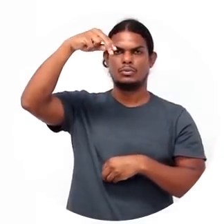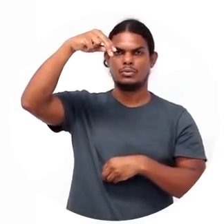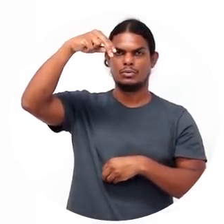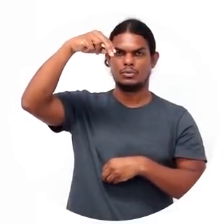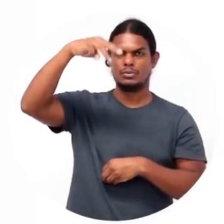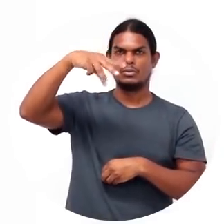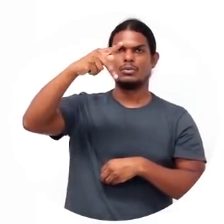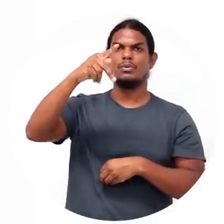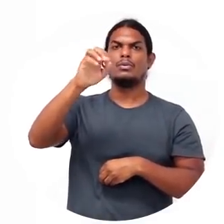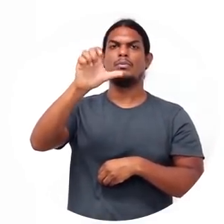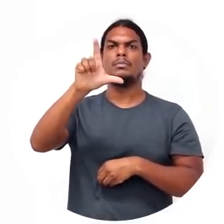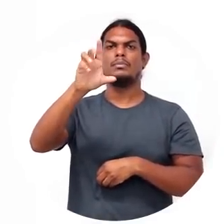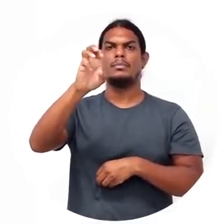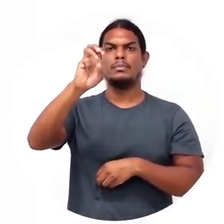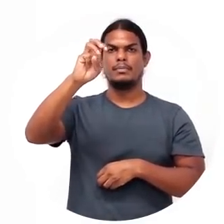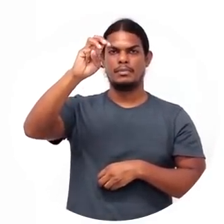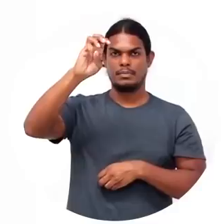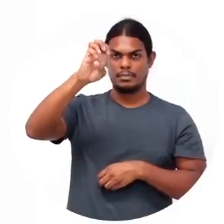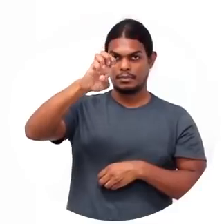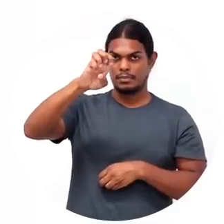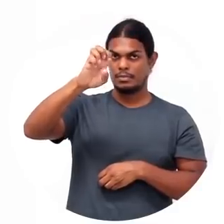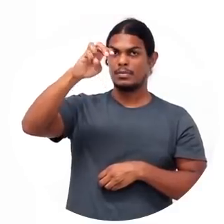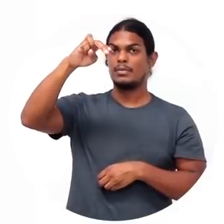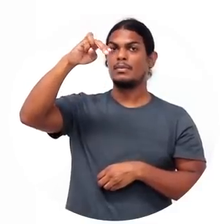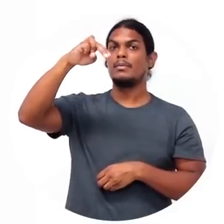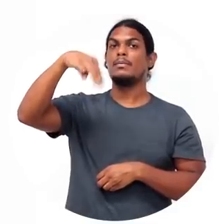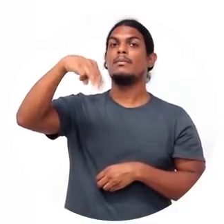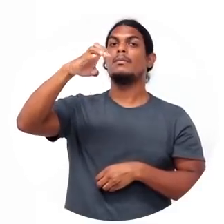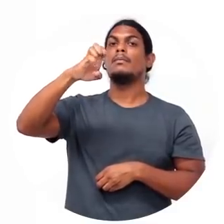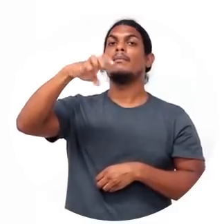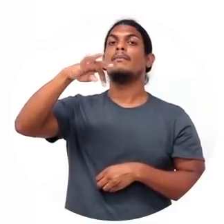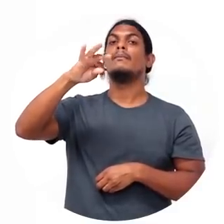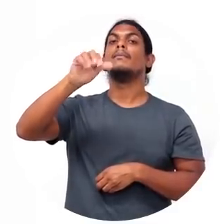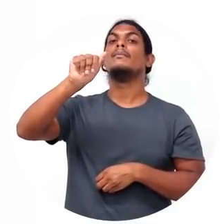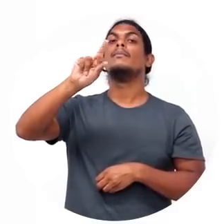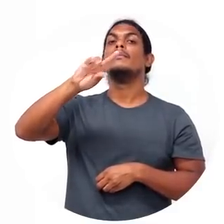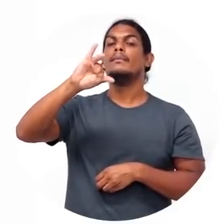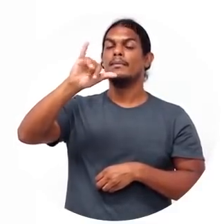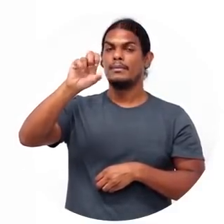na cor luz vai ser o branco e na cor pigmento vai ser o preto.